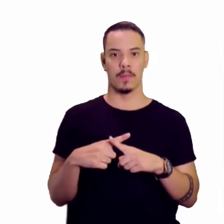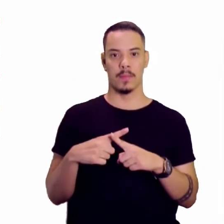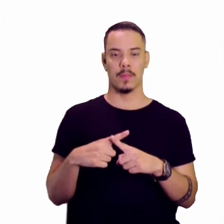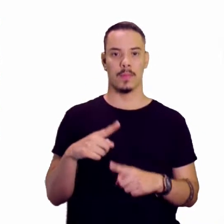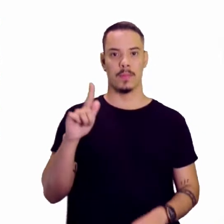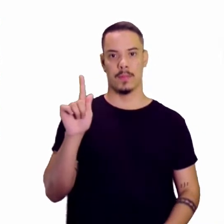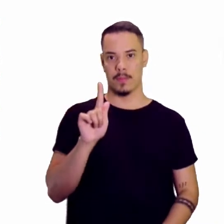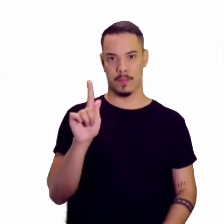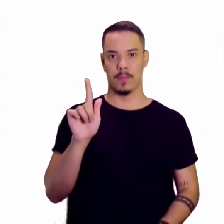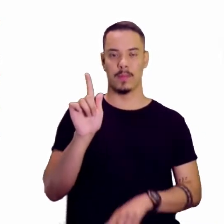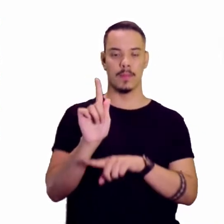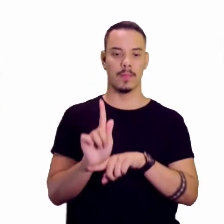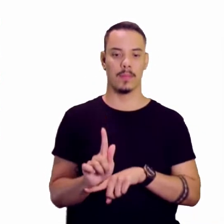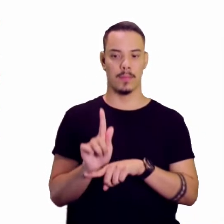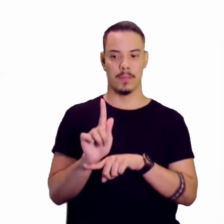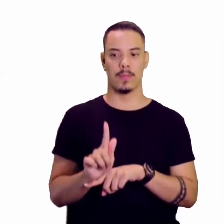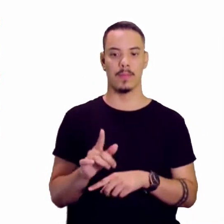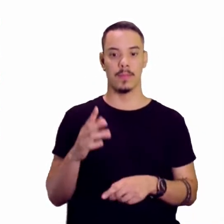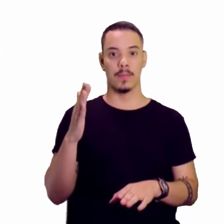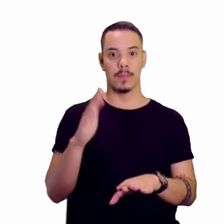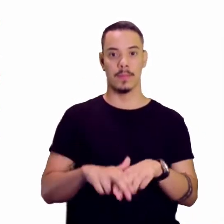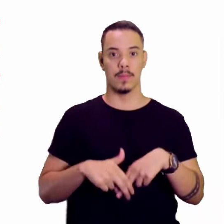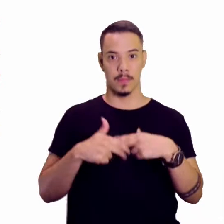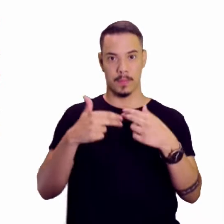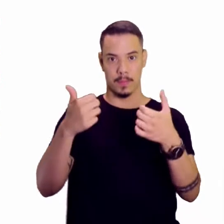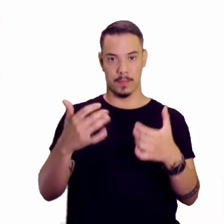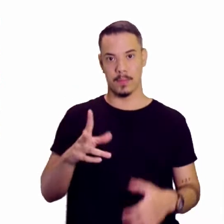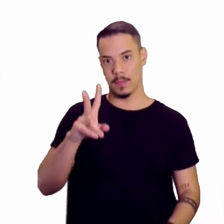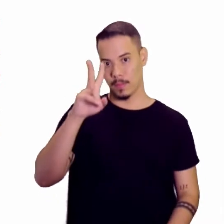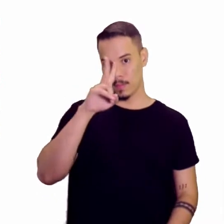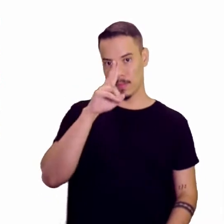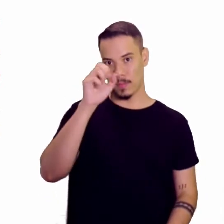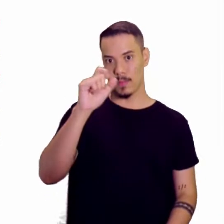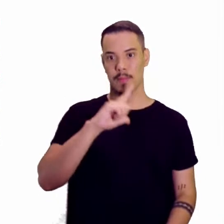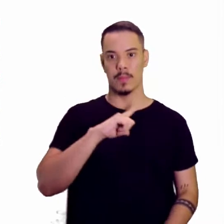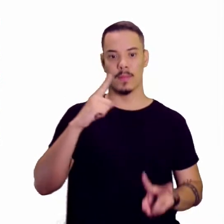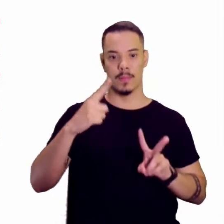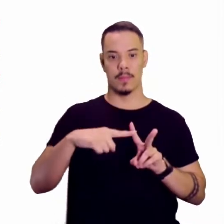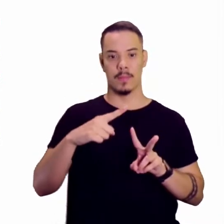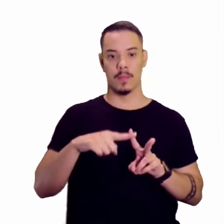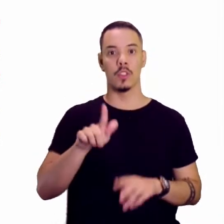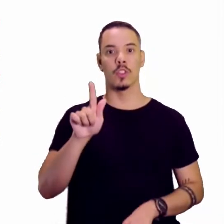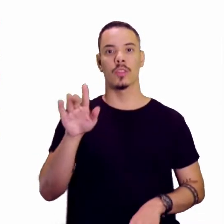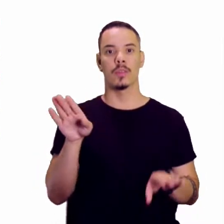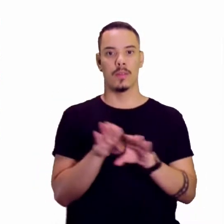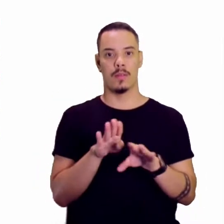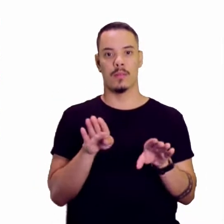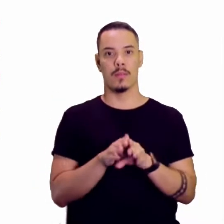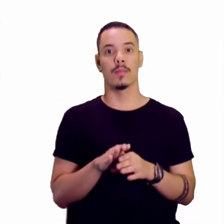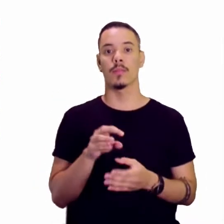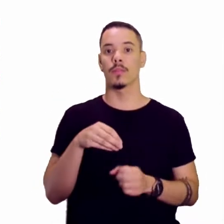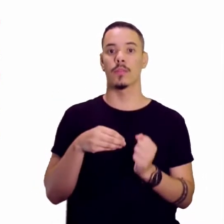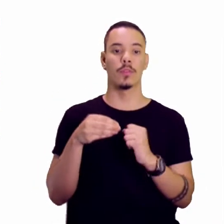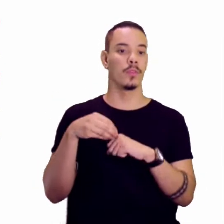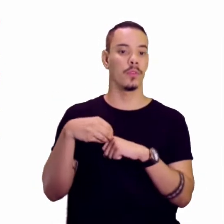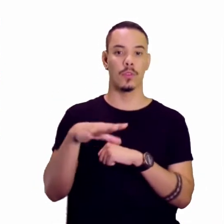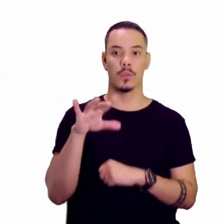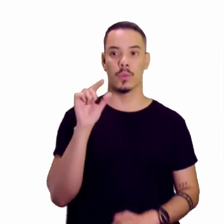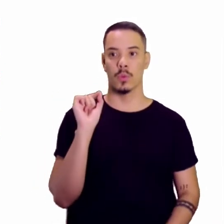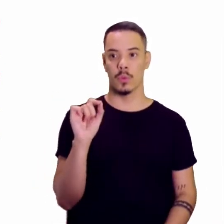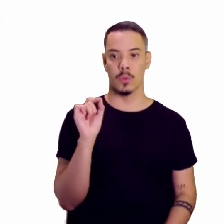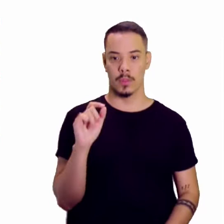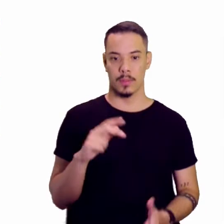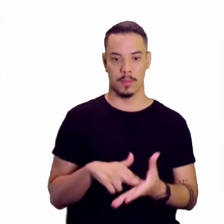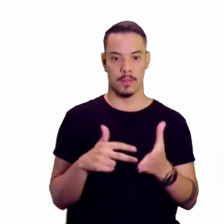da gravidade. Como é uma força, é vetorial. G também é. Pessoal, isso aqui indica o seguinte... O peso, né,